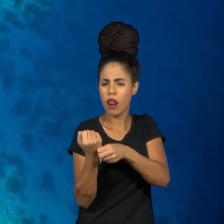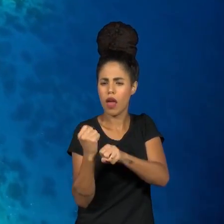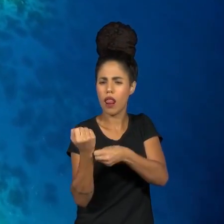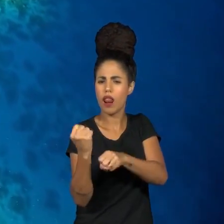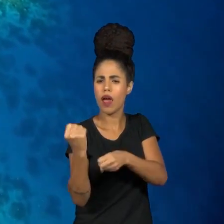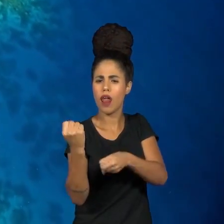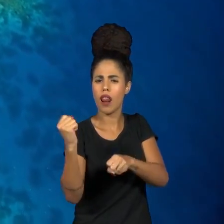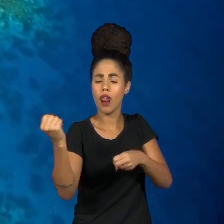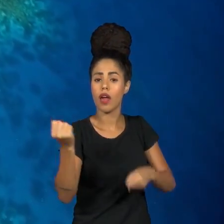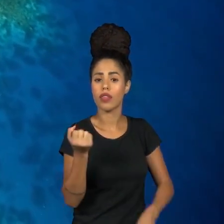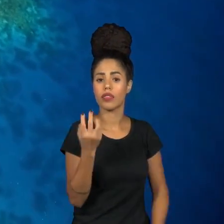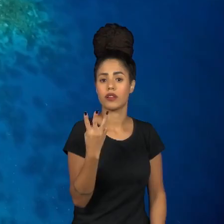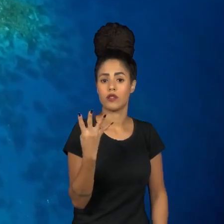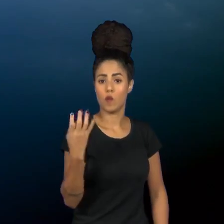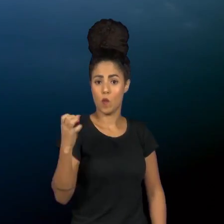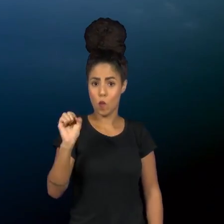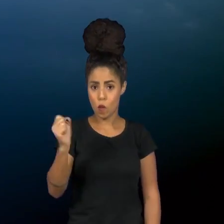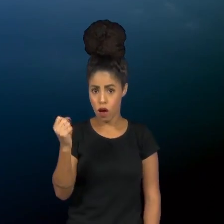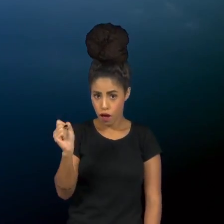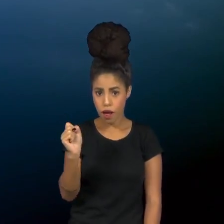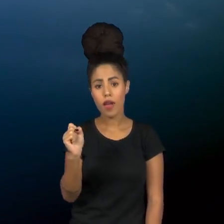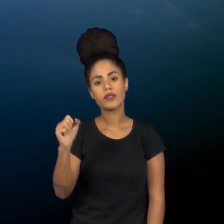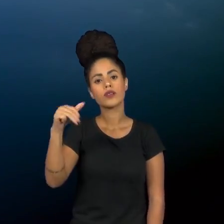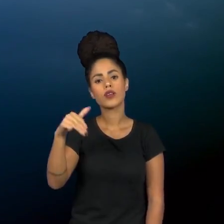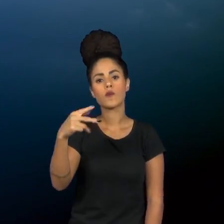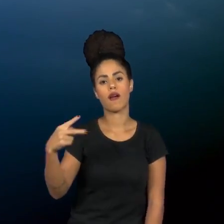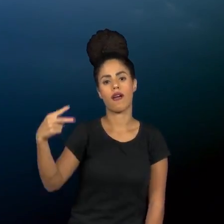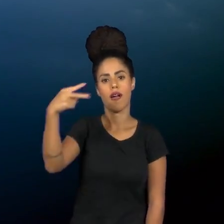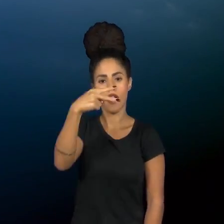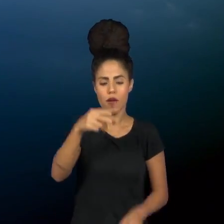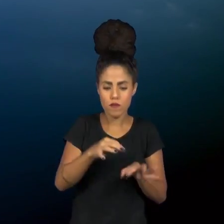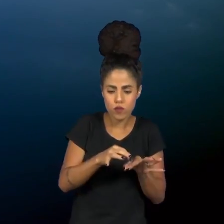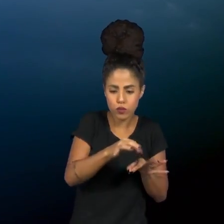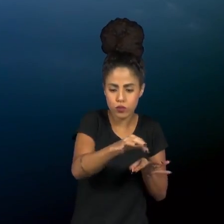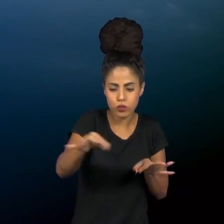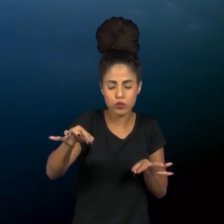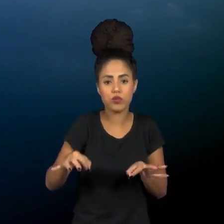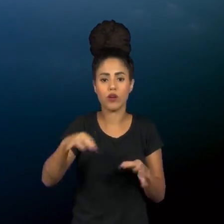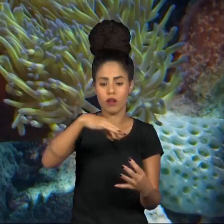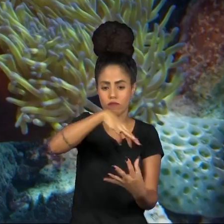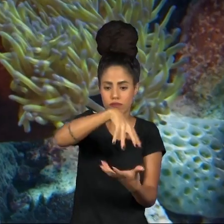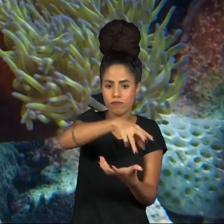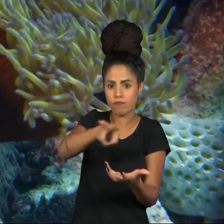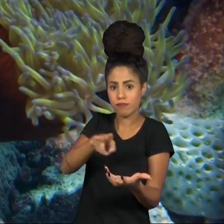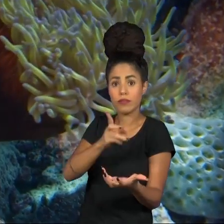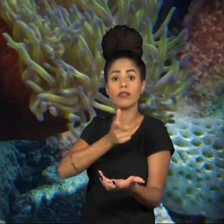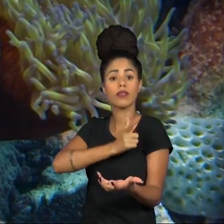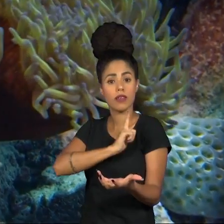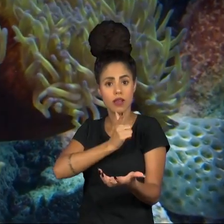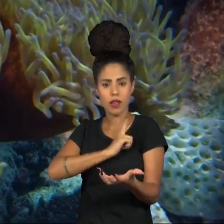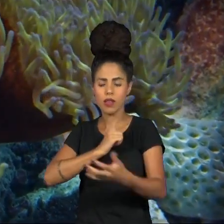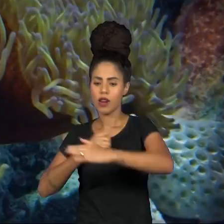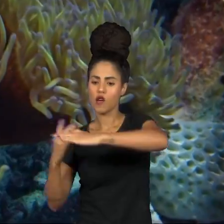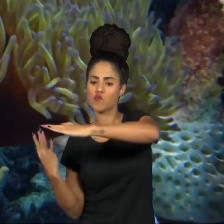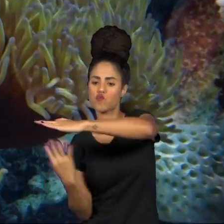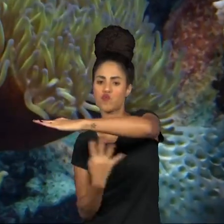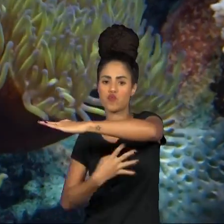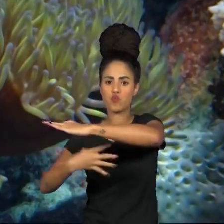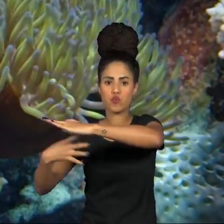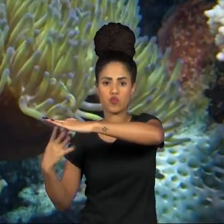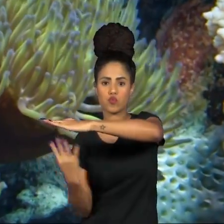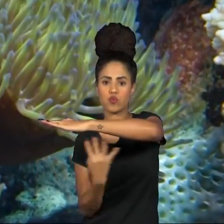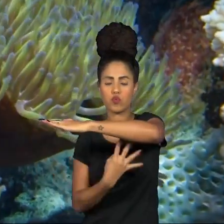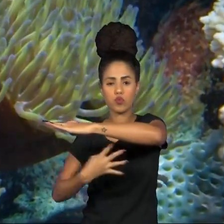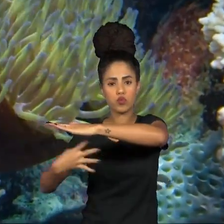Cobrem 348 mil quilômetros quadrados da superfície terrestre, área do tamanho do estado de